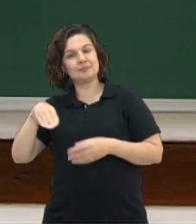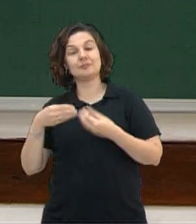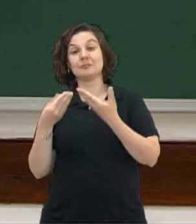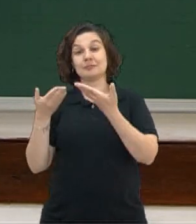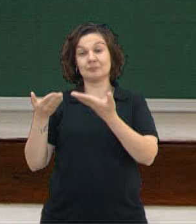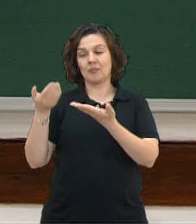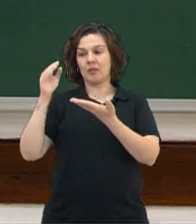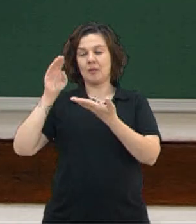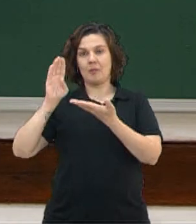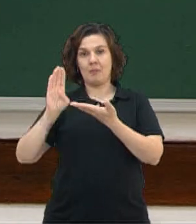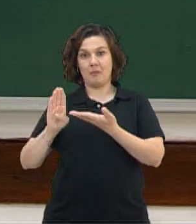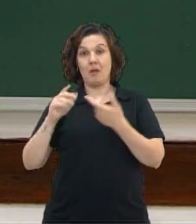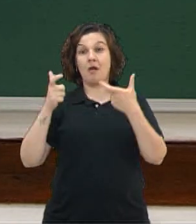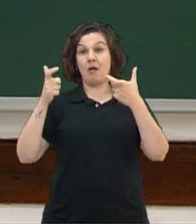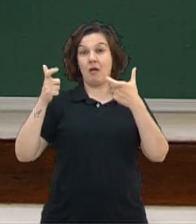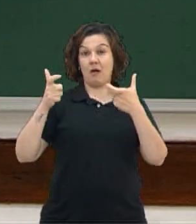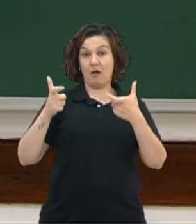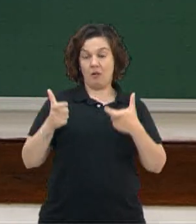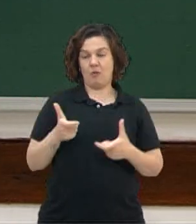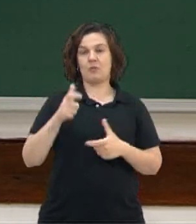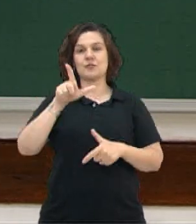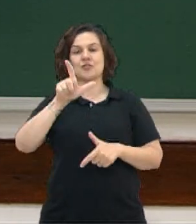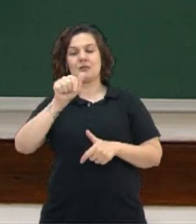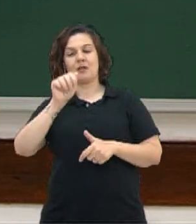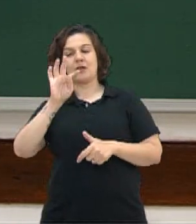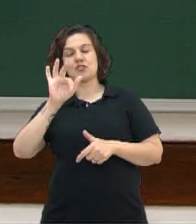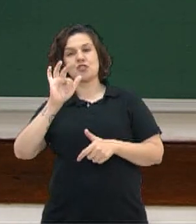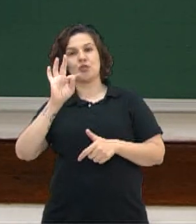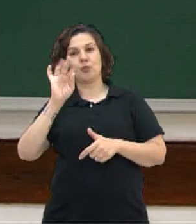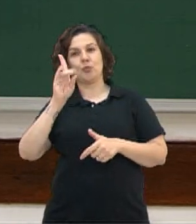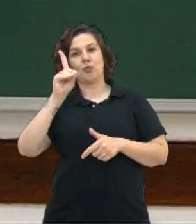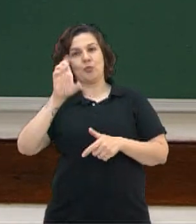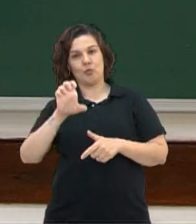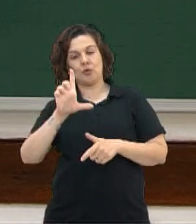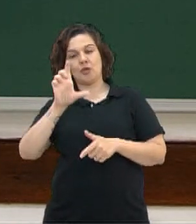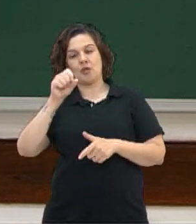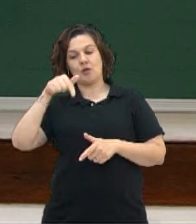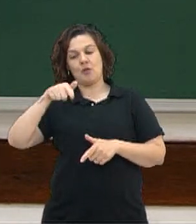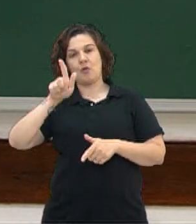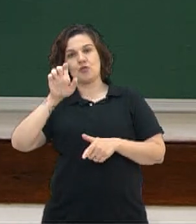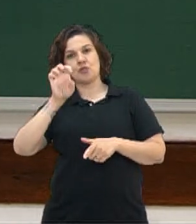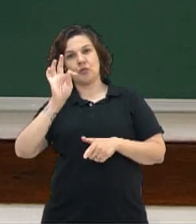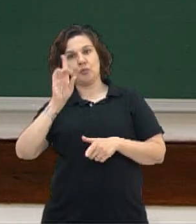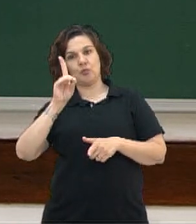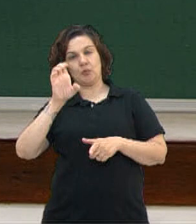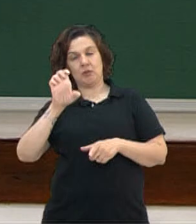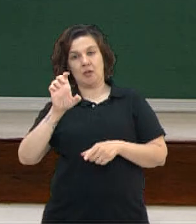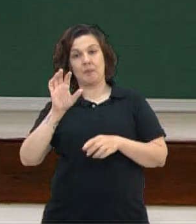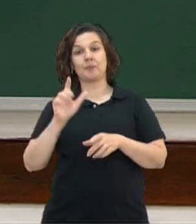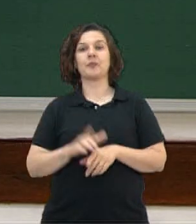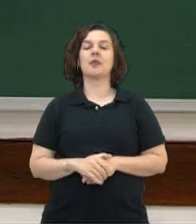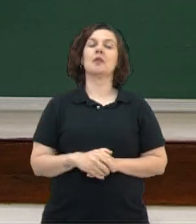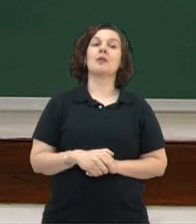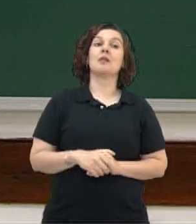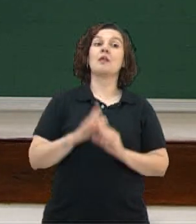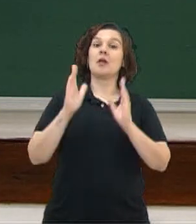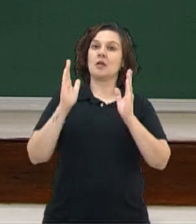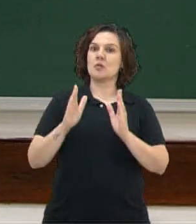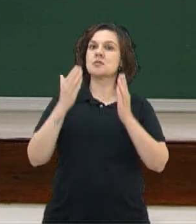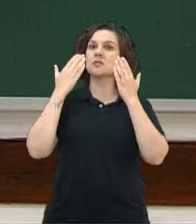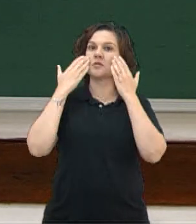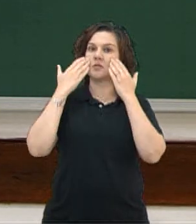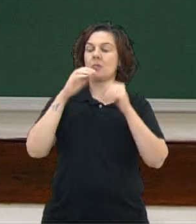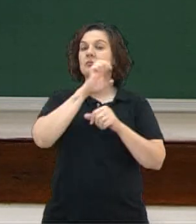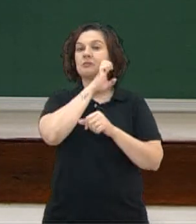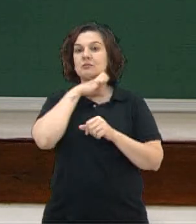B. Vamos definir qual é a latitude e qual é a longitude. Lembrando que latitude é a distância entre um ponto qualquer